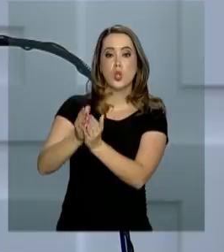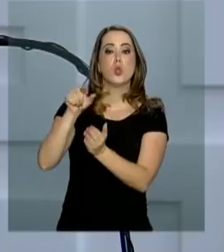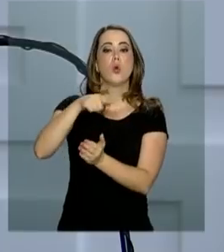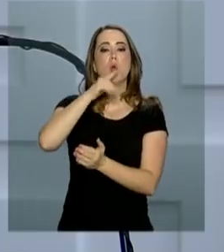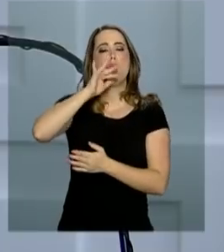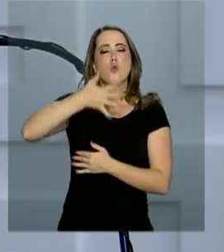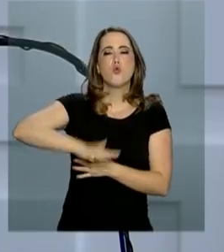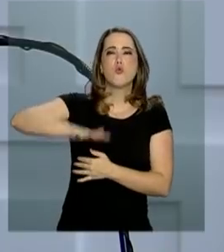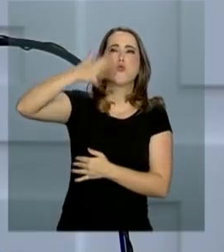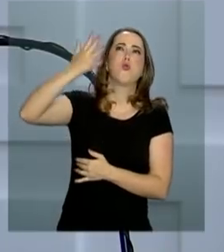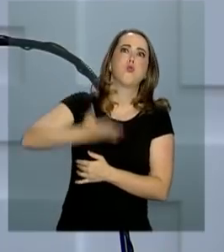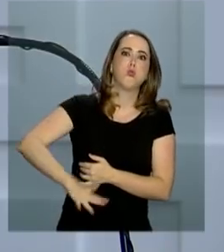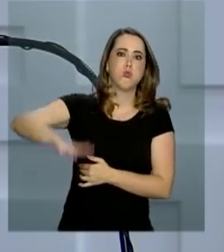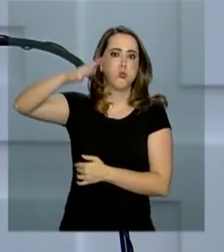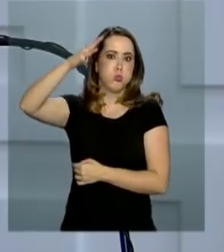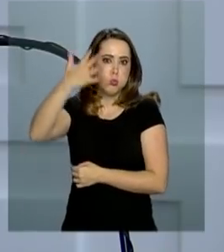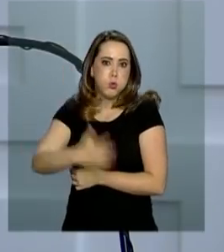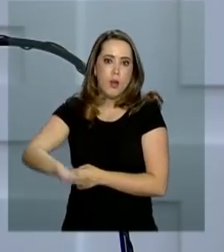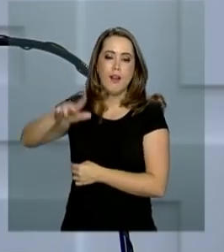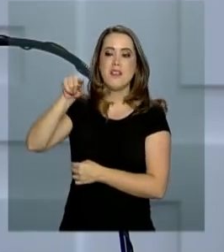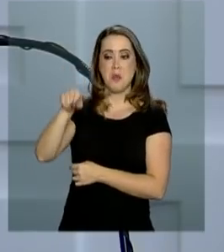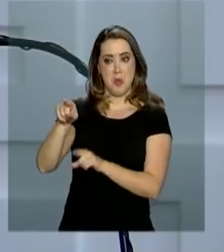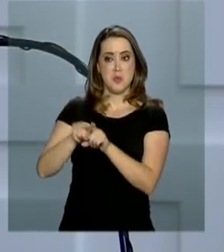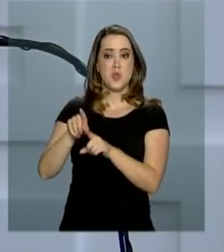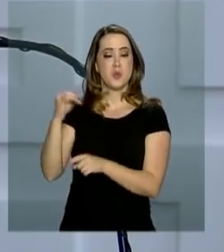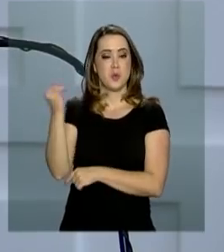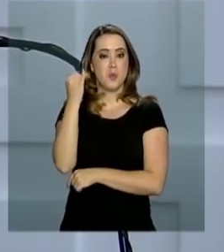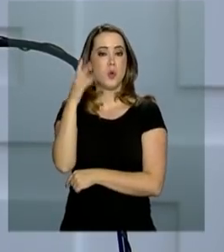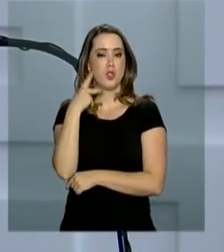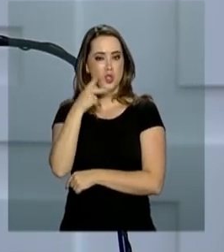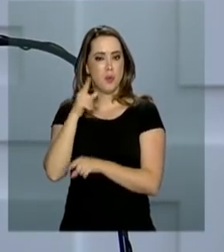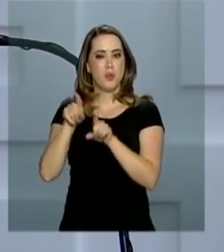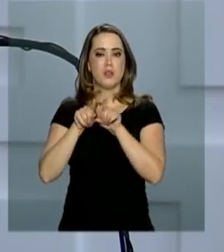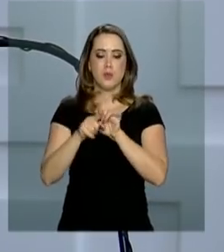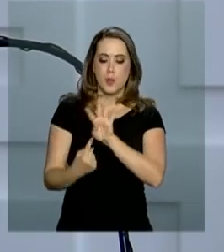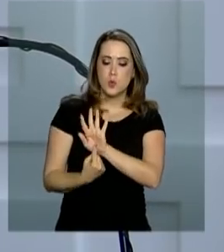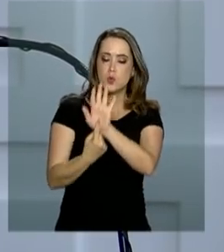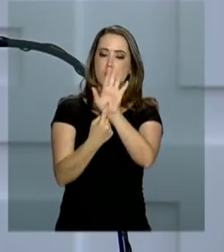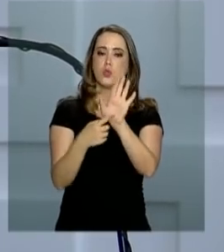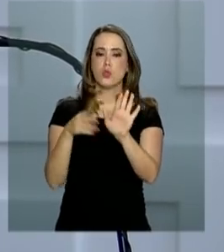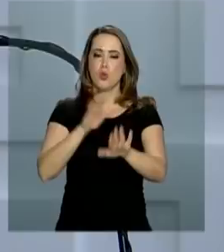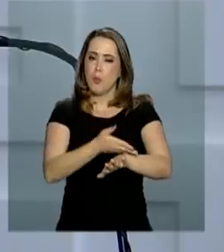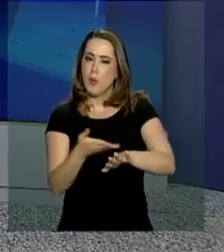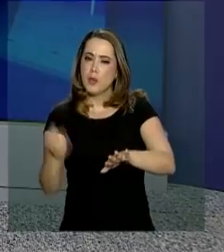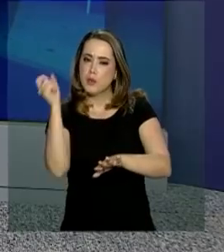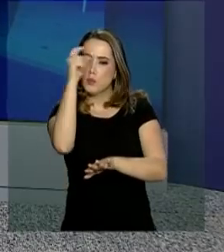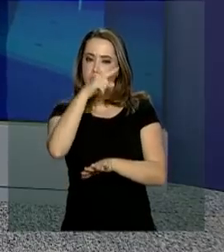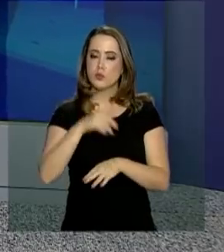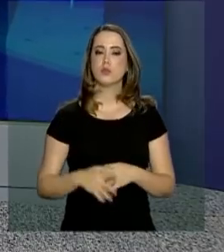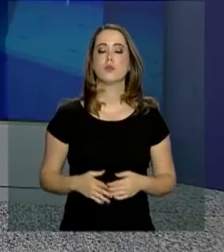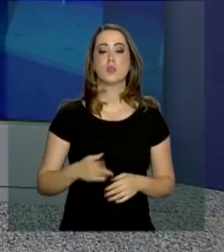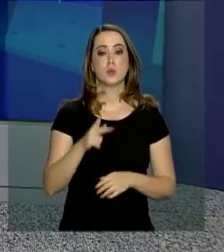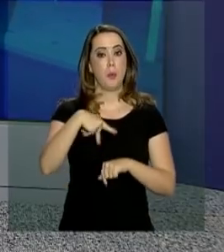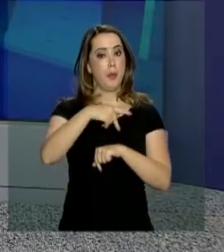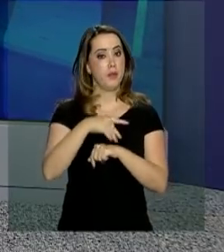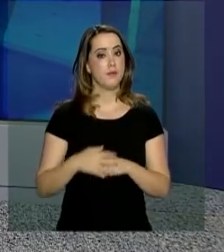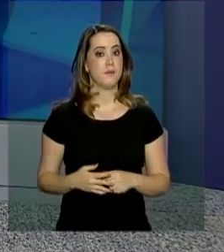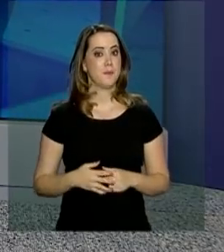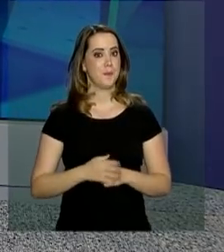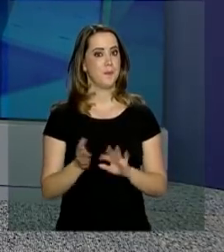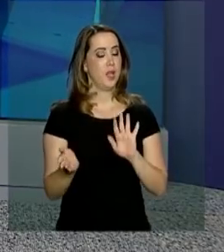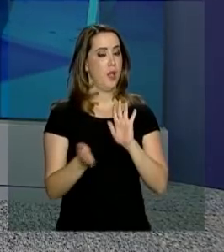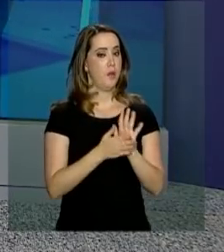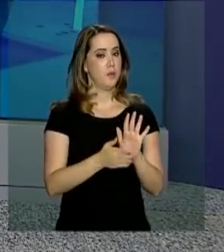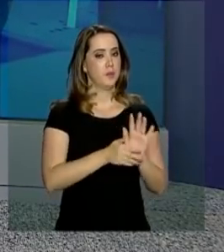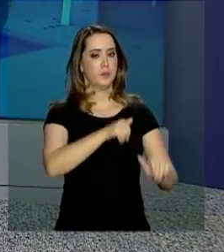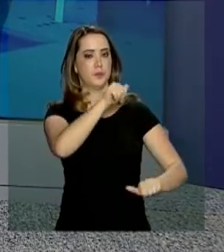encapelados e nas procelas, os grandes estadistas surgem nos momentos difíceis da nacionalidade. A proposta de